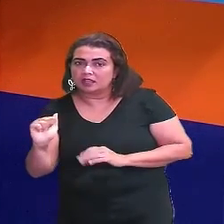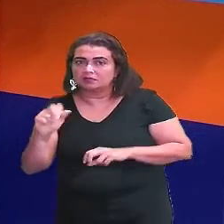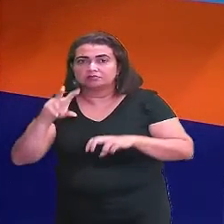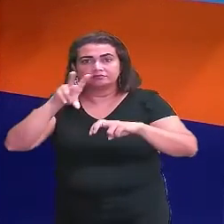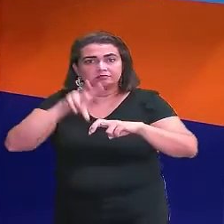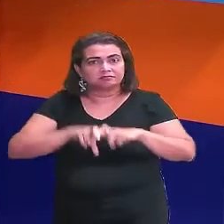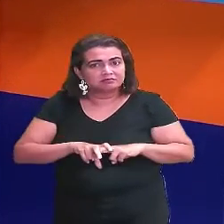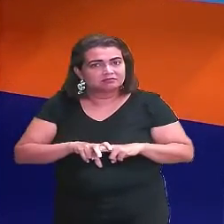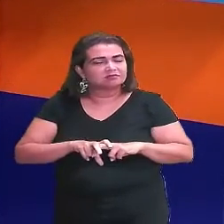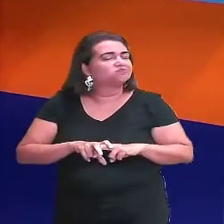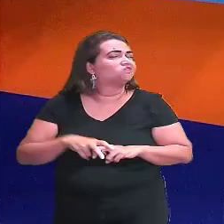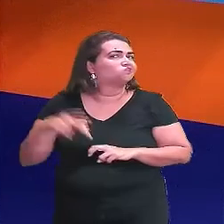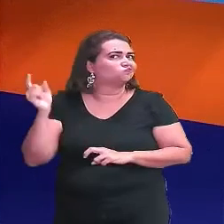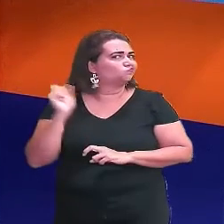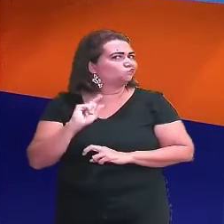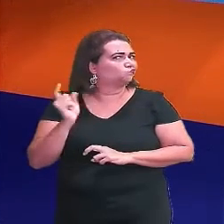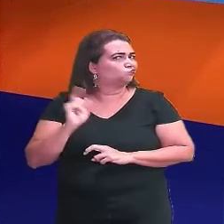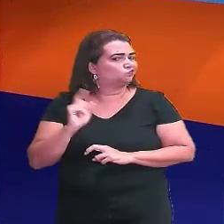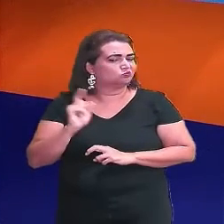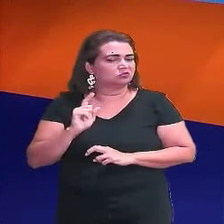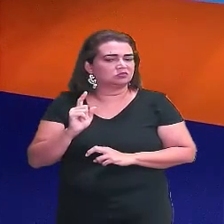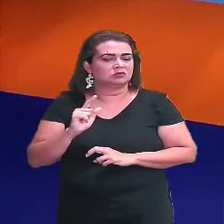Cadeira. Também não é.